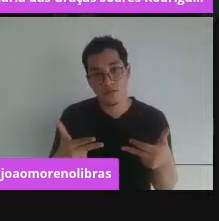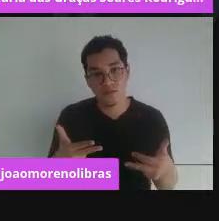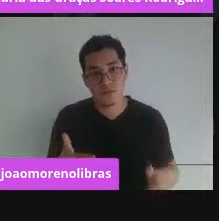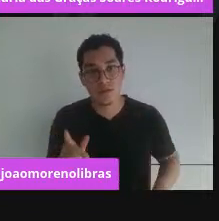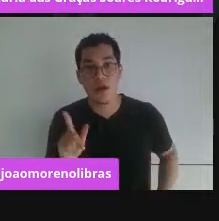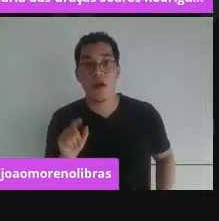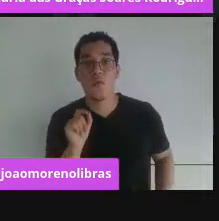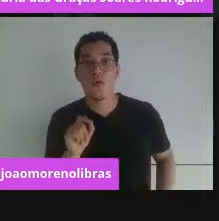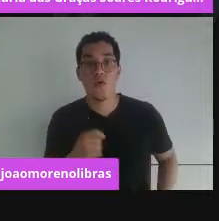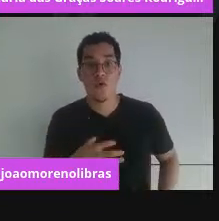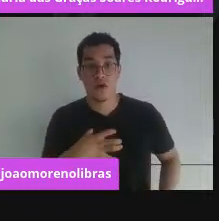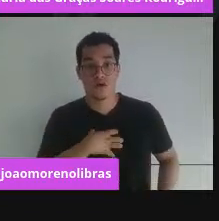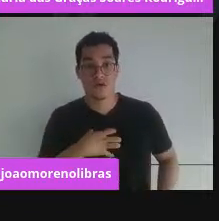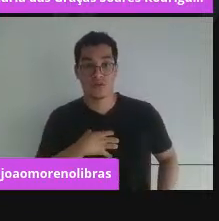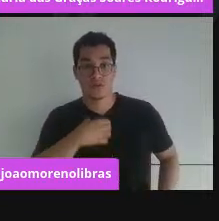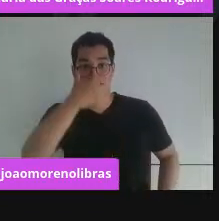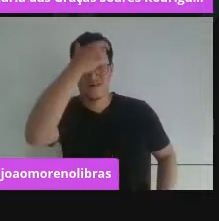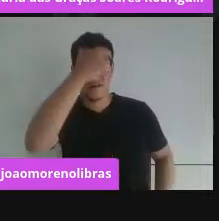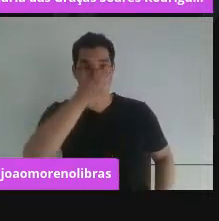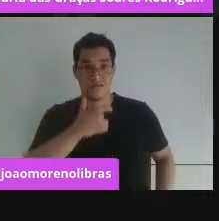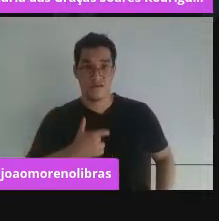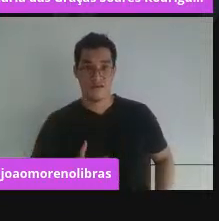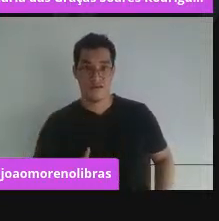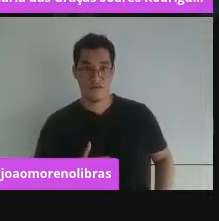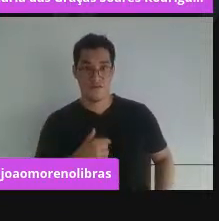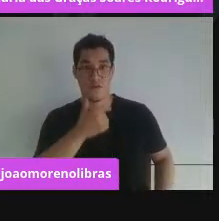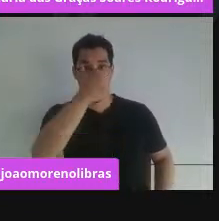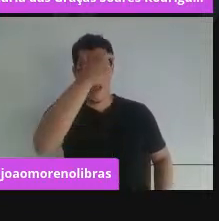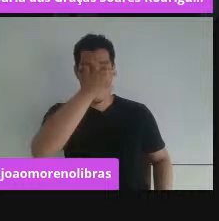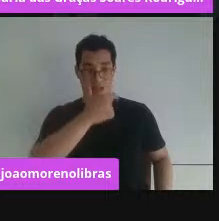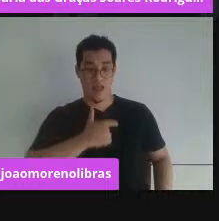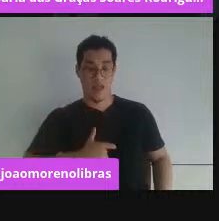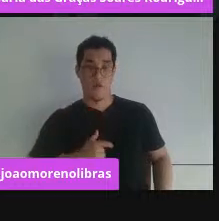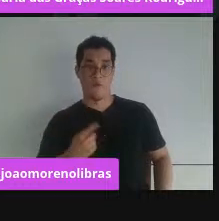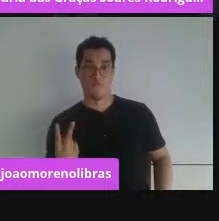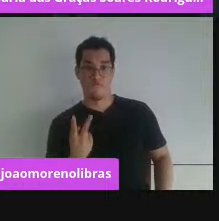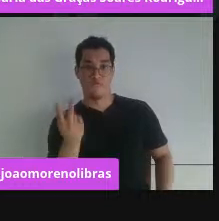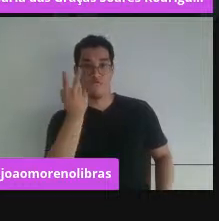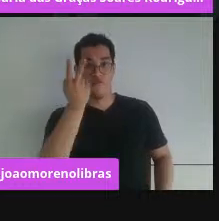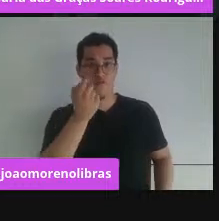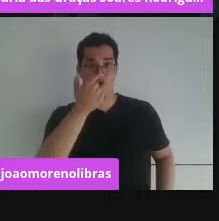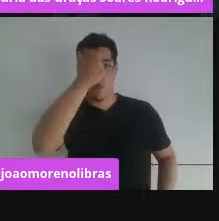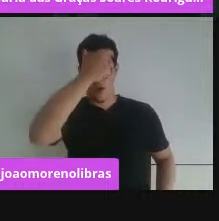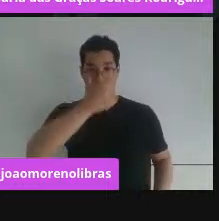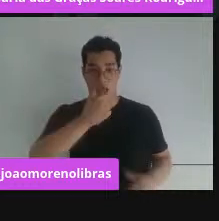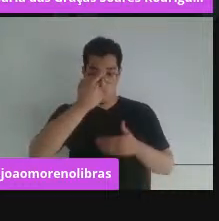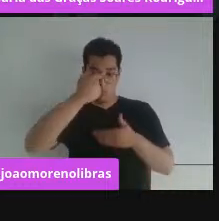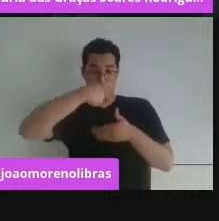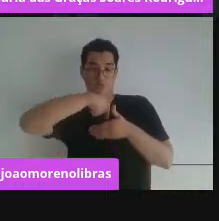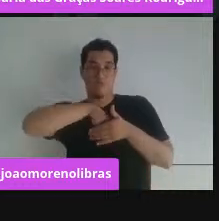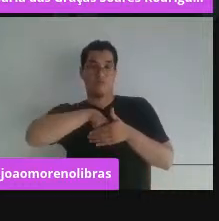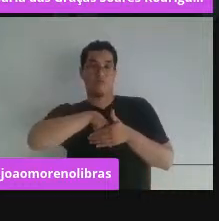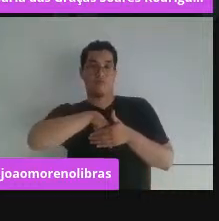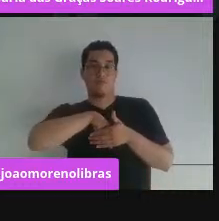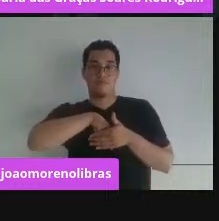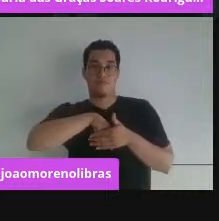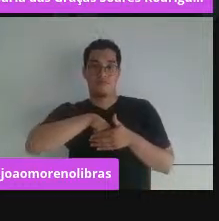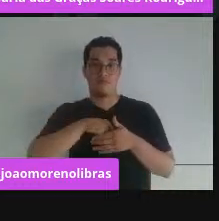dele, é a sua escala de valores, é a sua subjetividade, que fez com que as